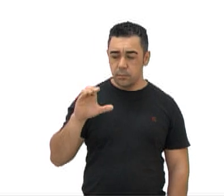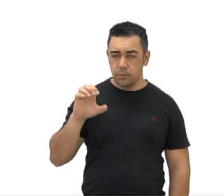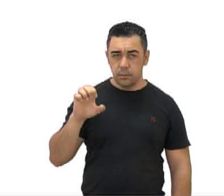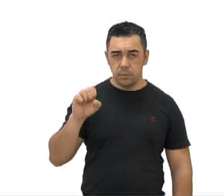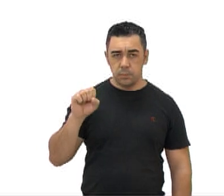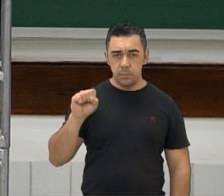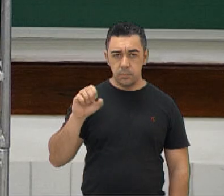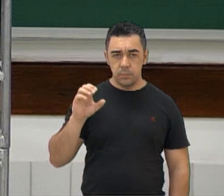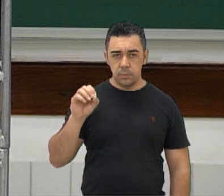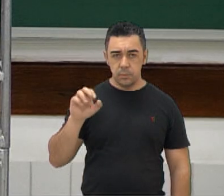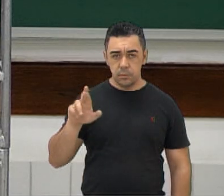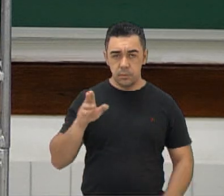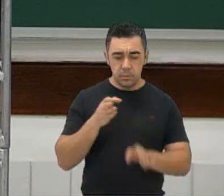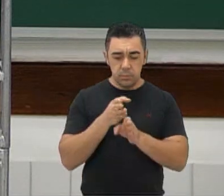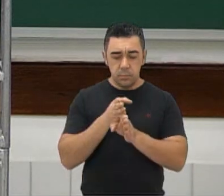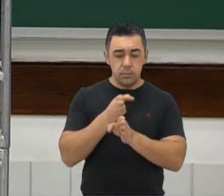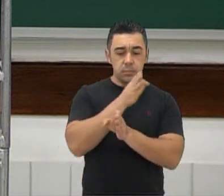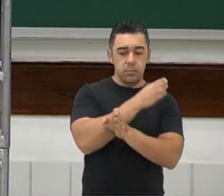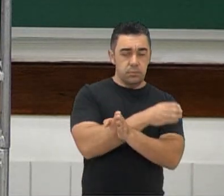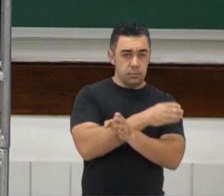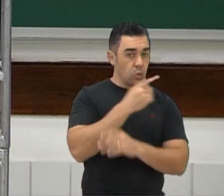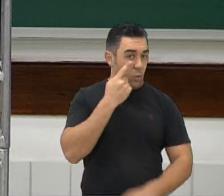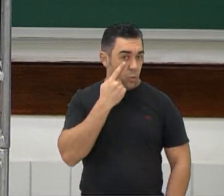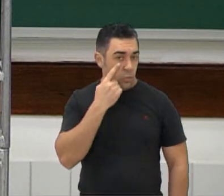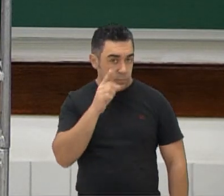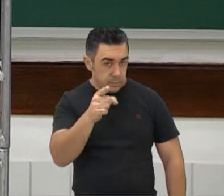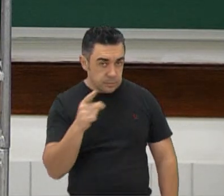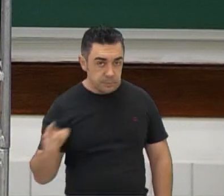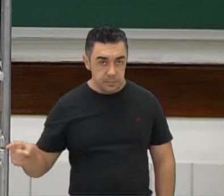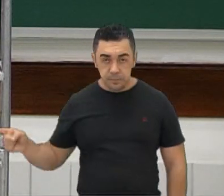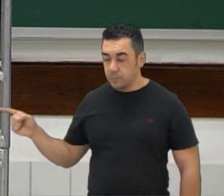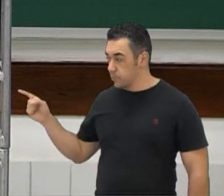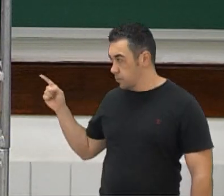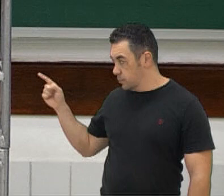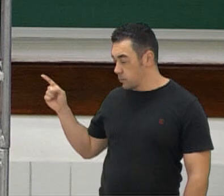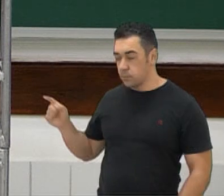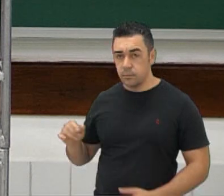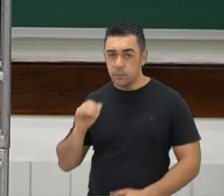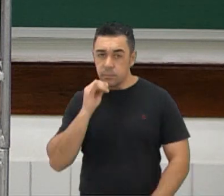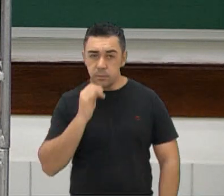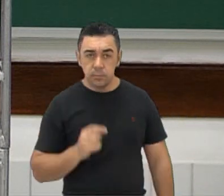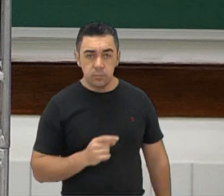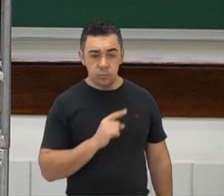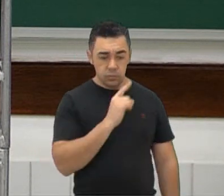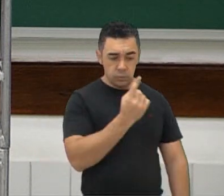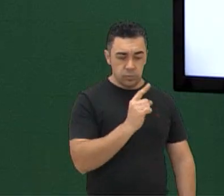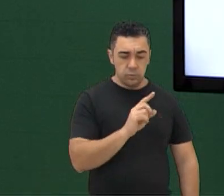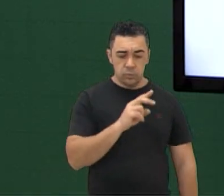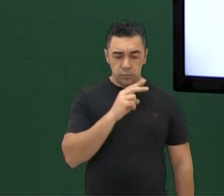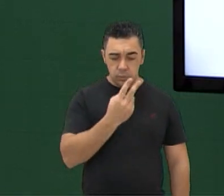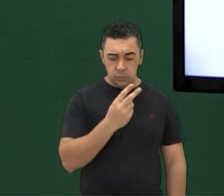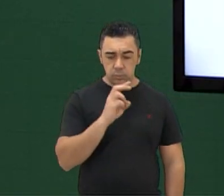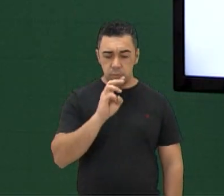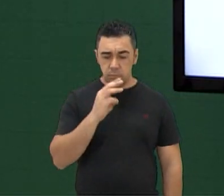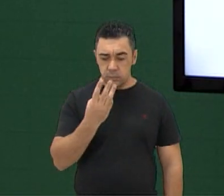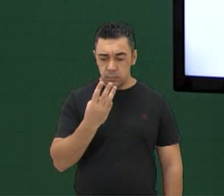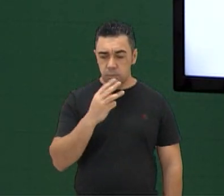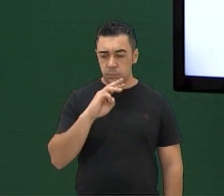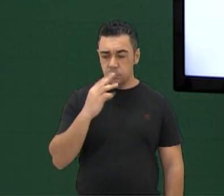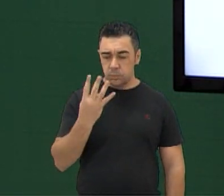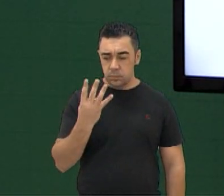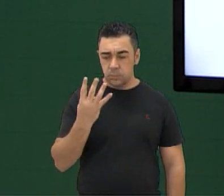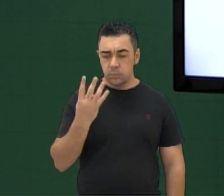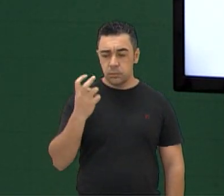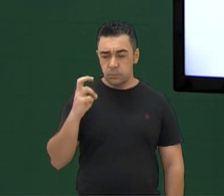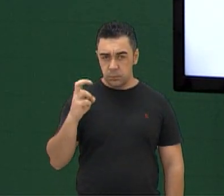e o antecessor. Na sequência numérica, vamos pegar aqui 1, 2, 3,